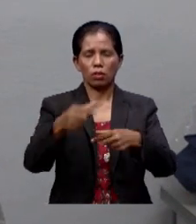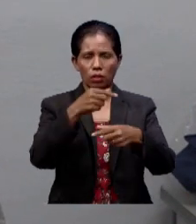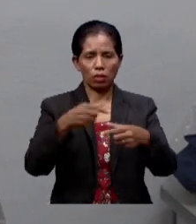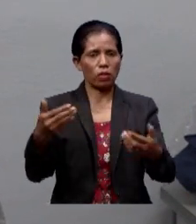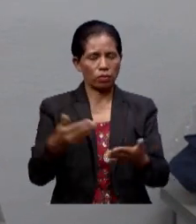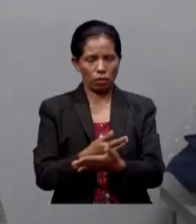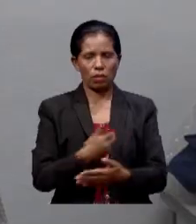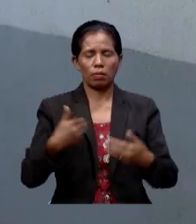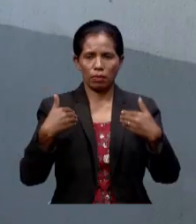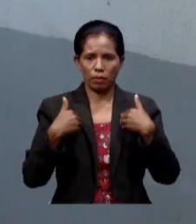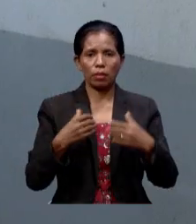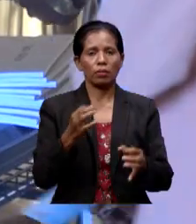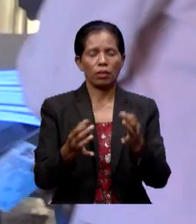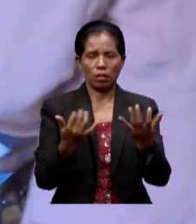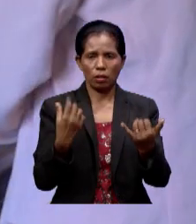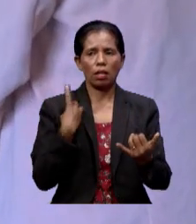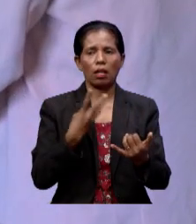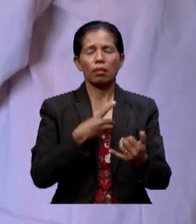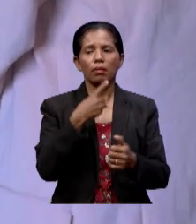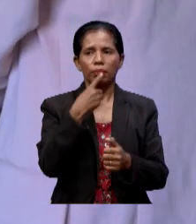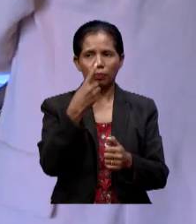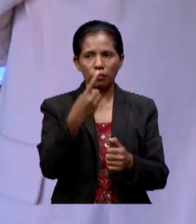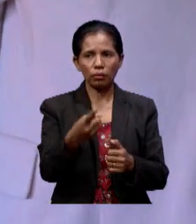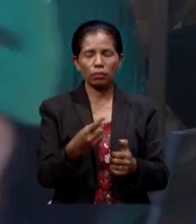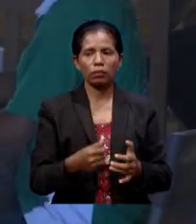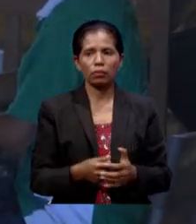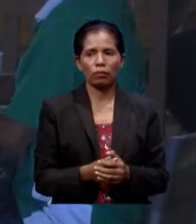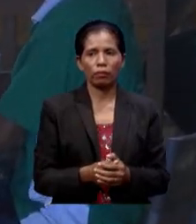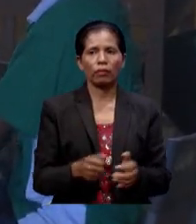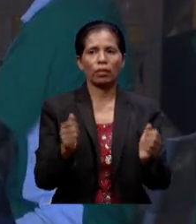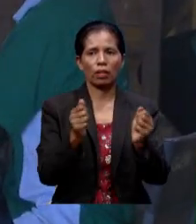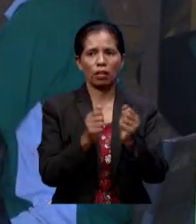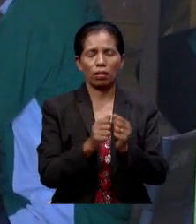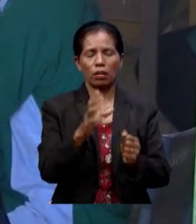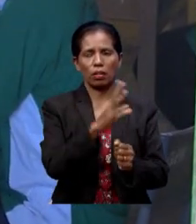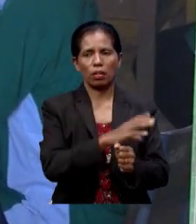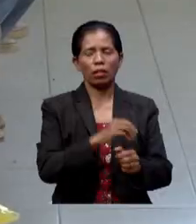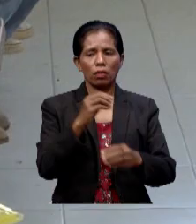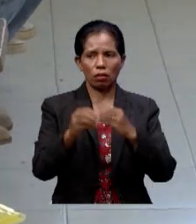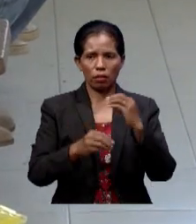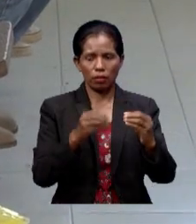magia. Mesmo nene a mi consulta na ho parte legal kataka